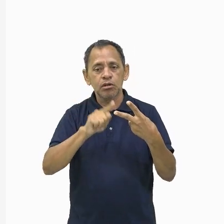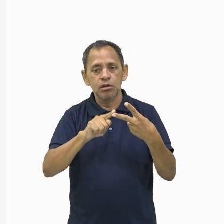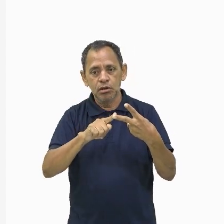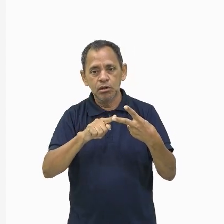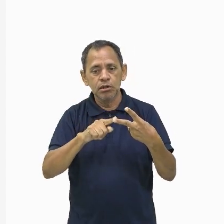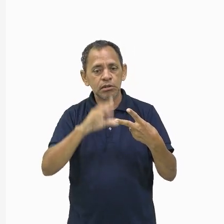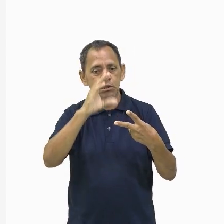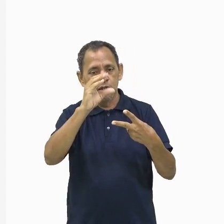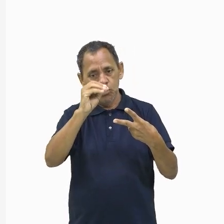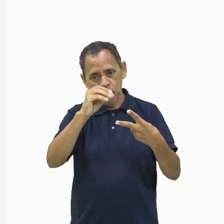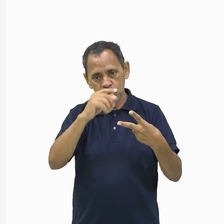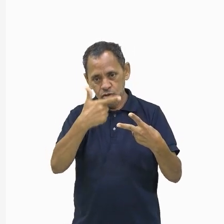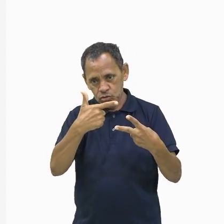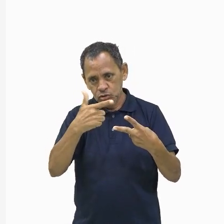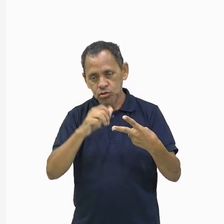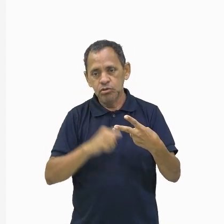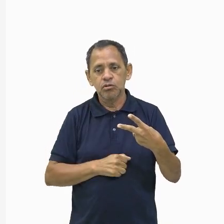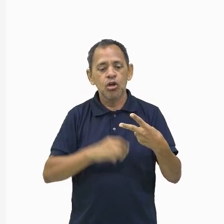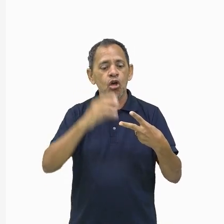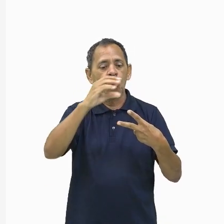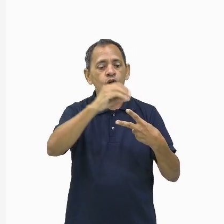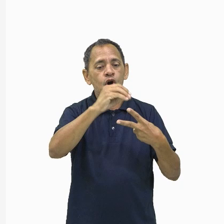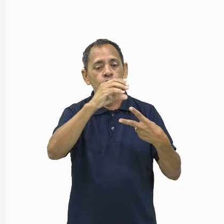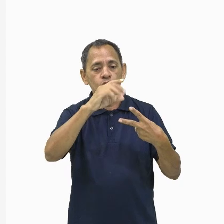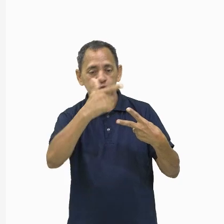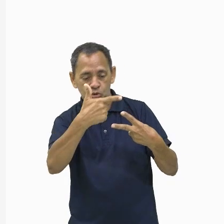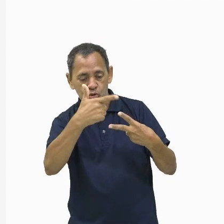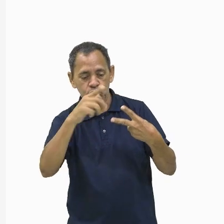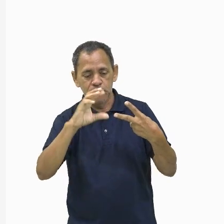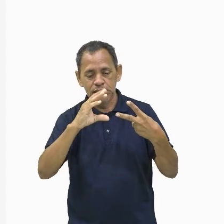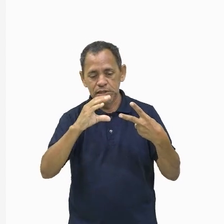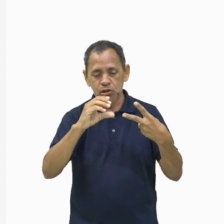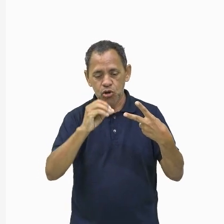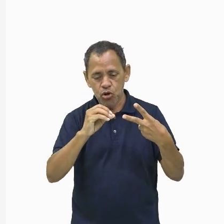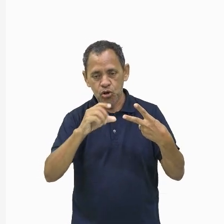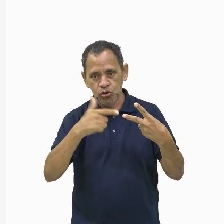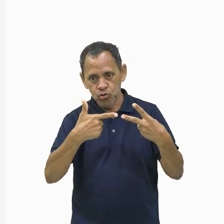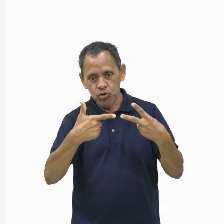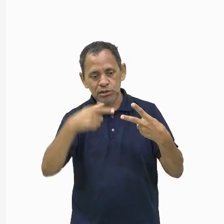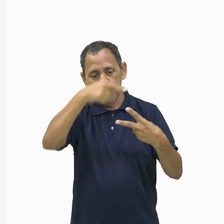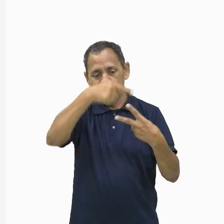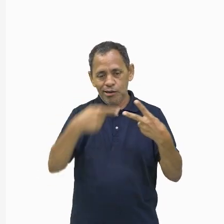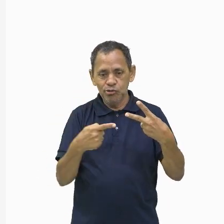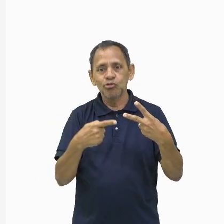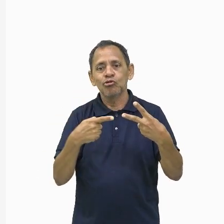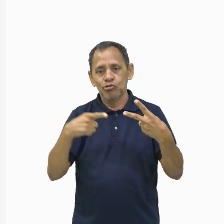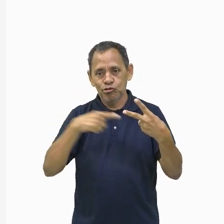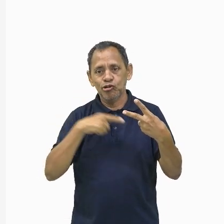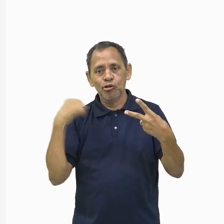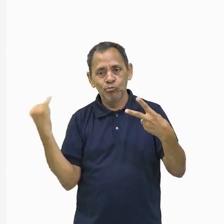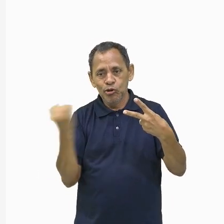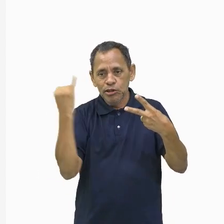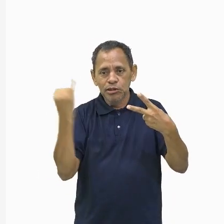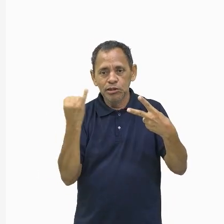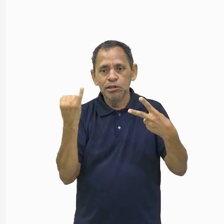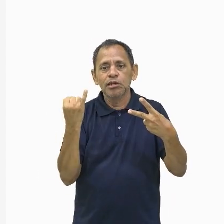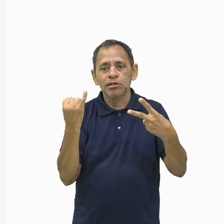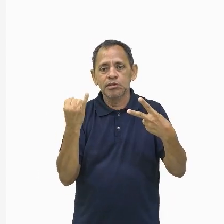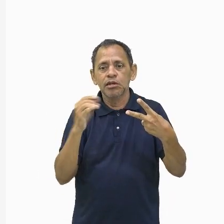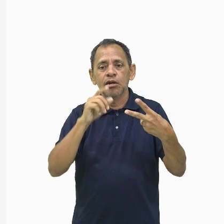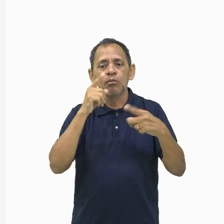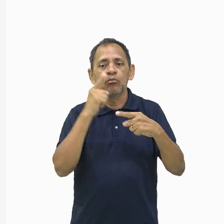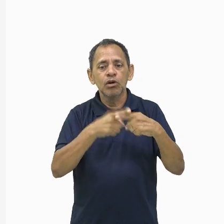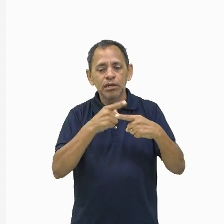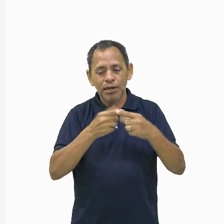gás carbônico. Esses gases, eles têm algo muito importante, tá? Porque é a